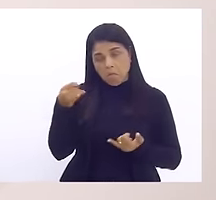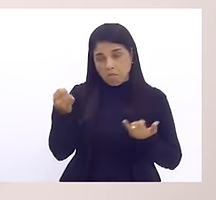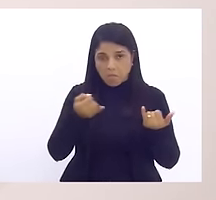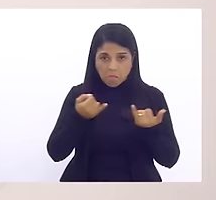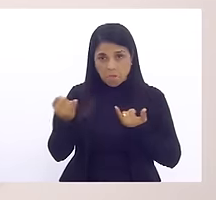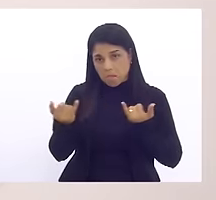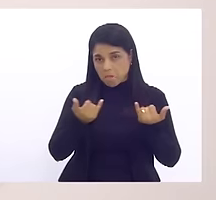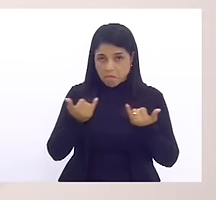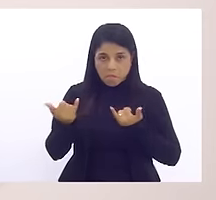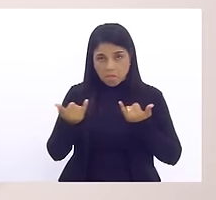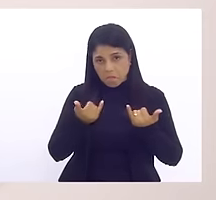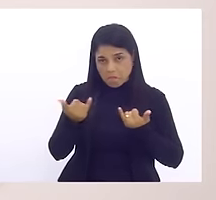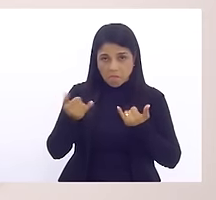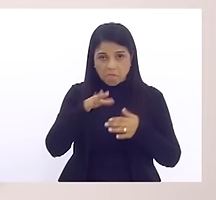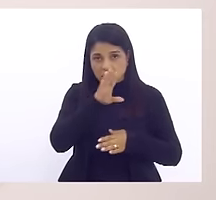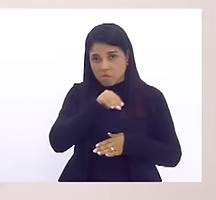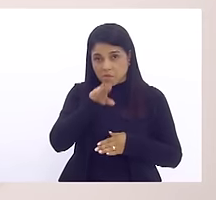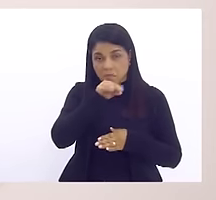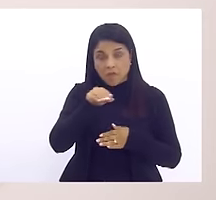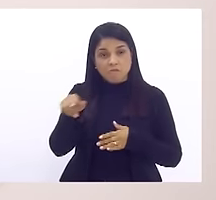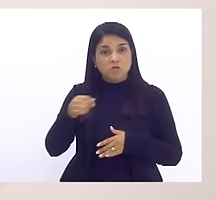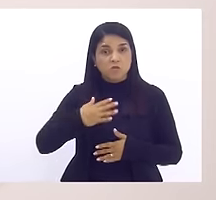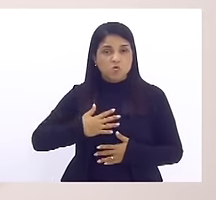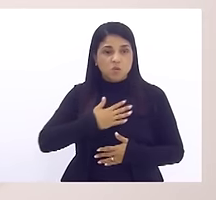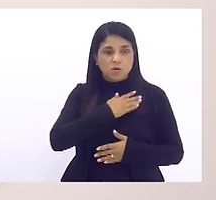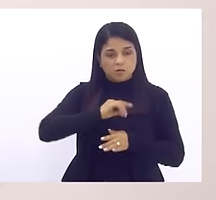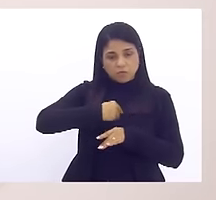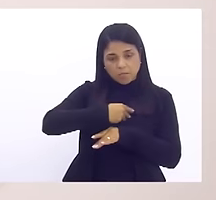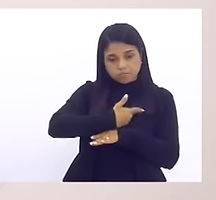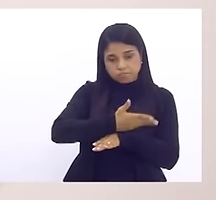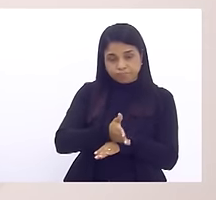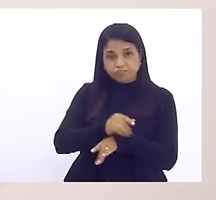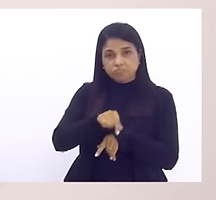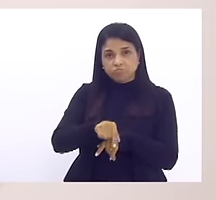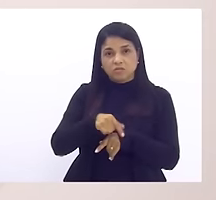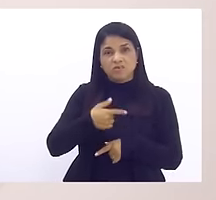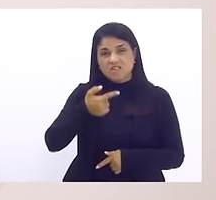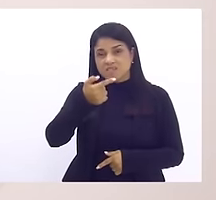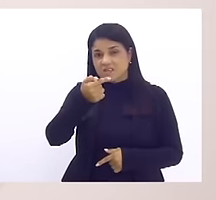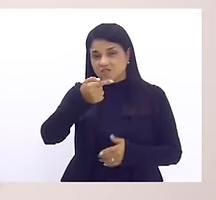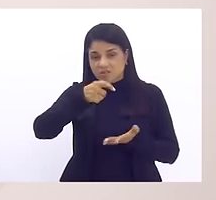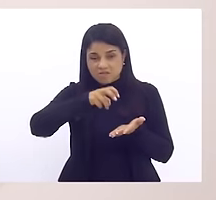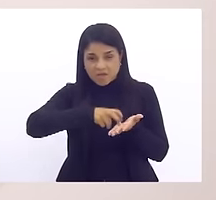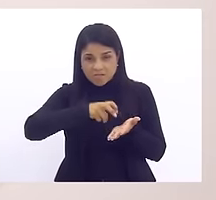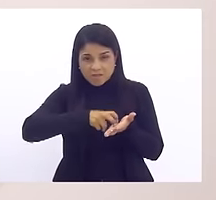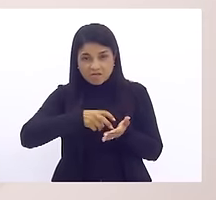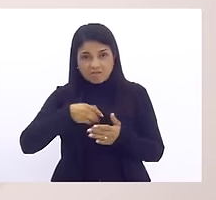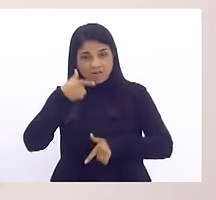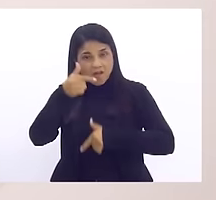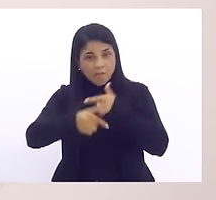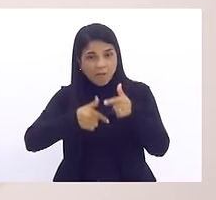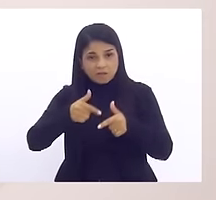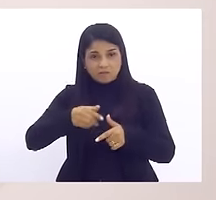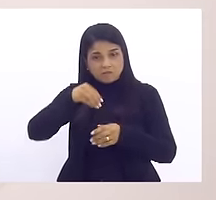o Coronel ali já no seu horário avançado eu tenho certeza que tá desde 7 horas da manhã não vai falar dele comandante do